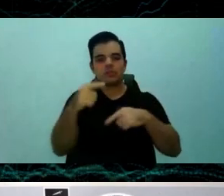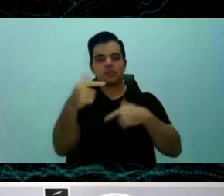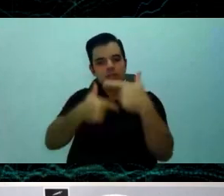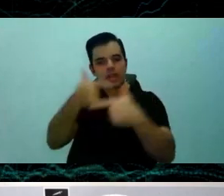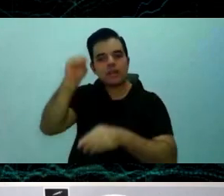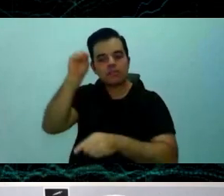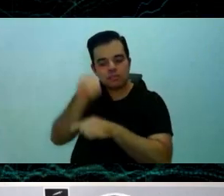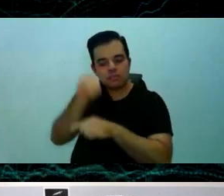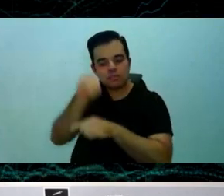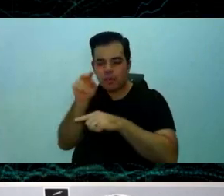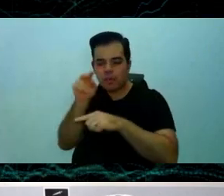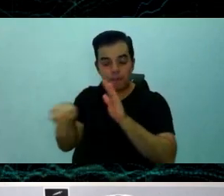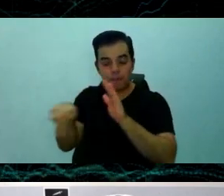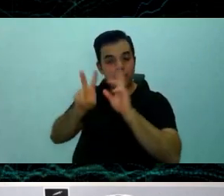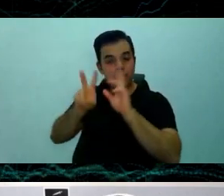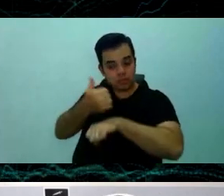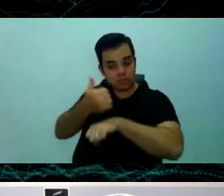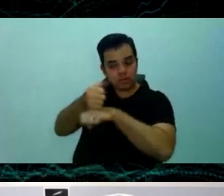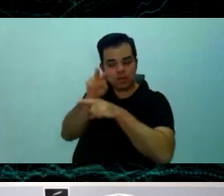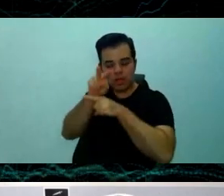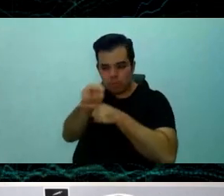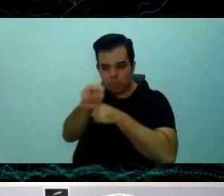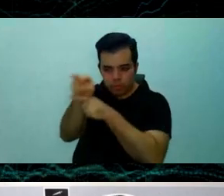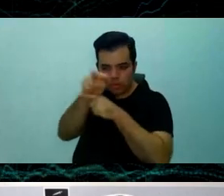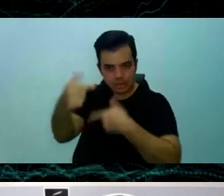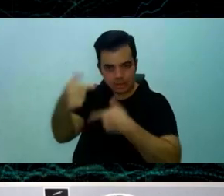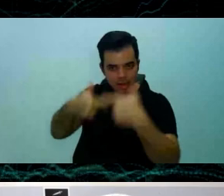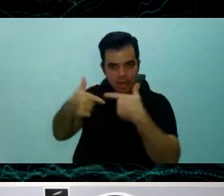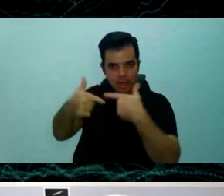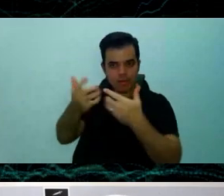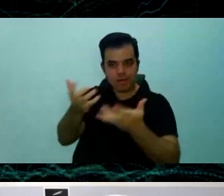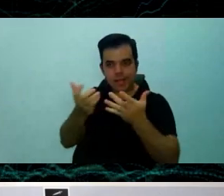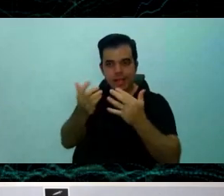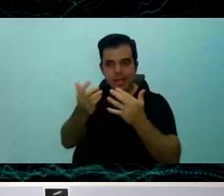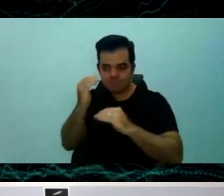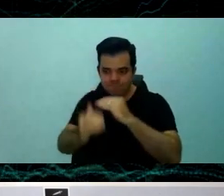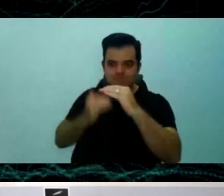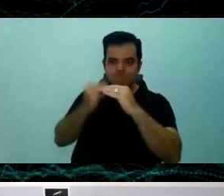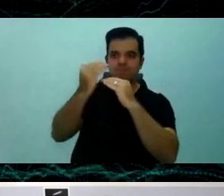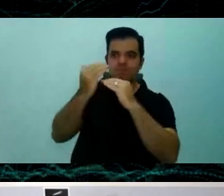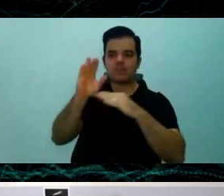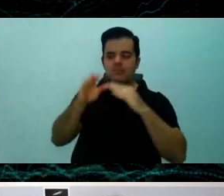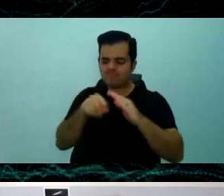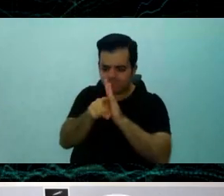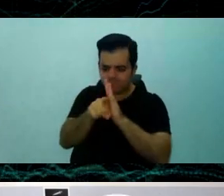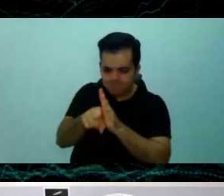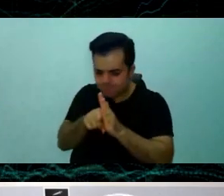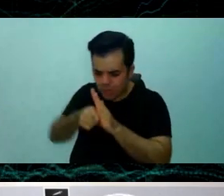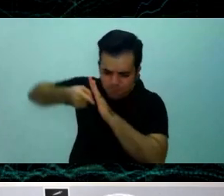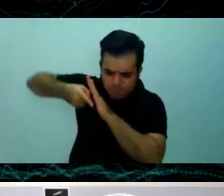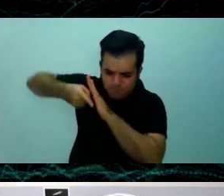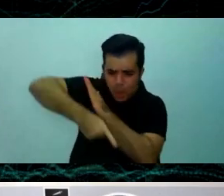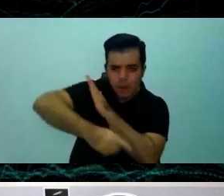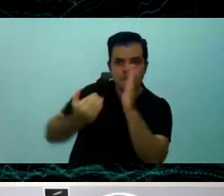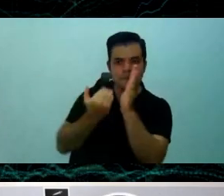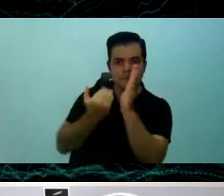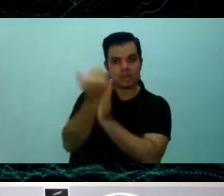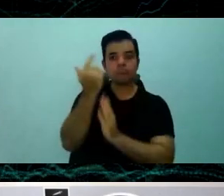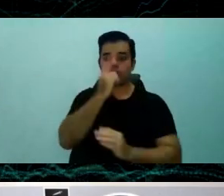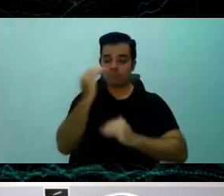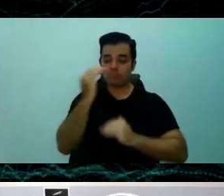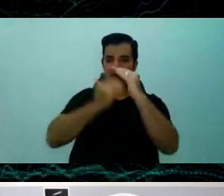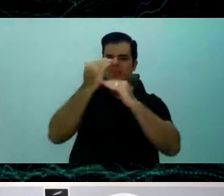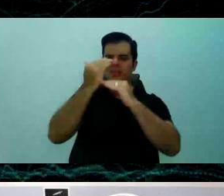avançar, se explora essa área, essa sub-área, vamos dizer assim, se desenvolve muito bem. São muitas